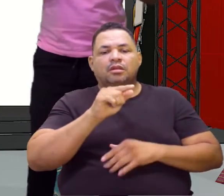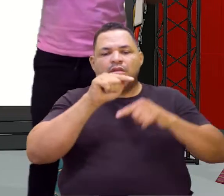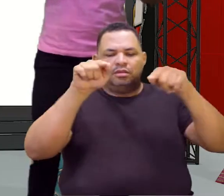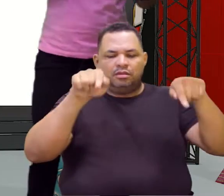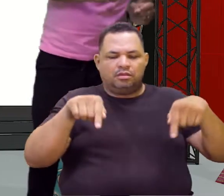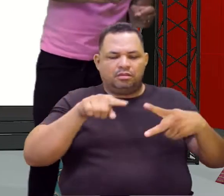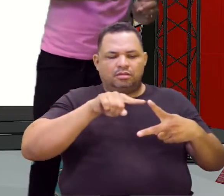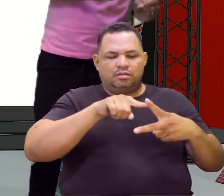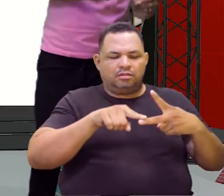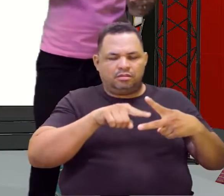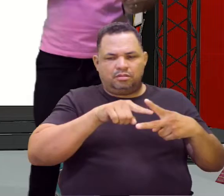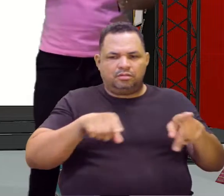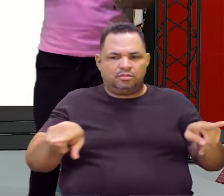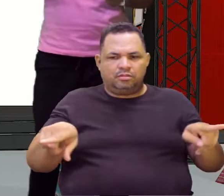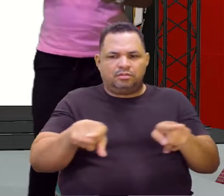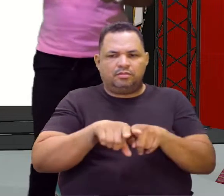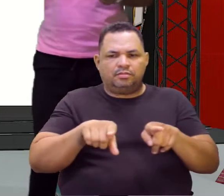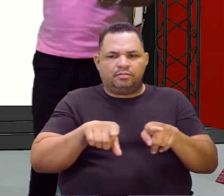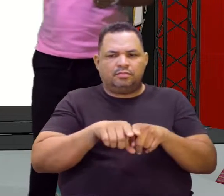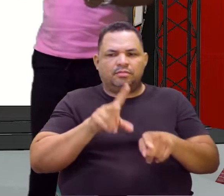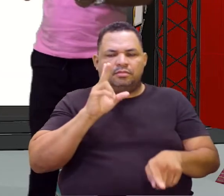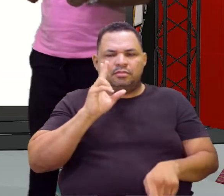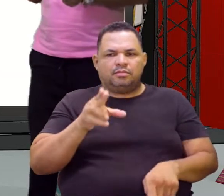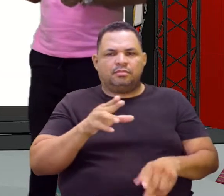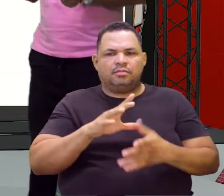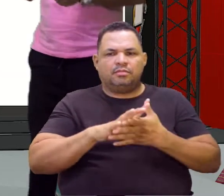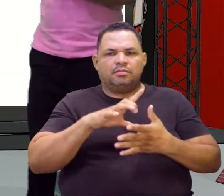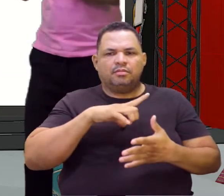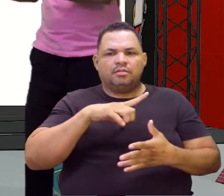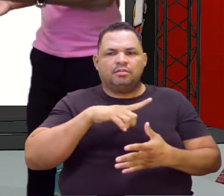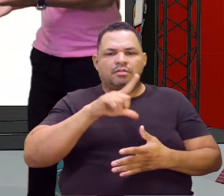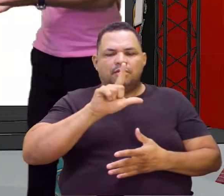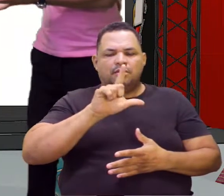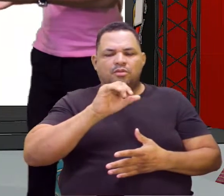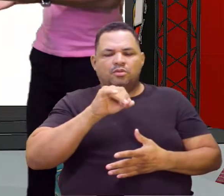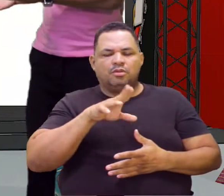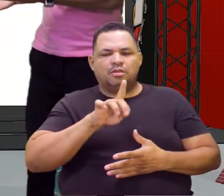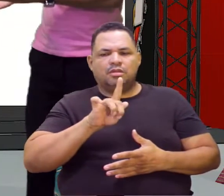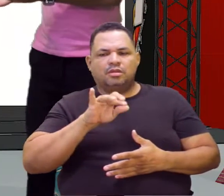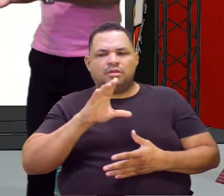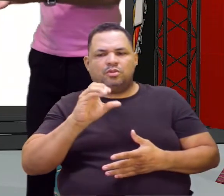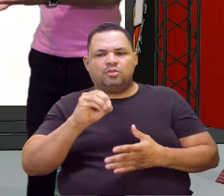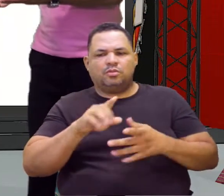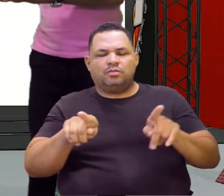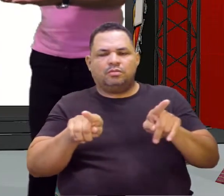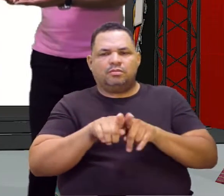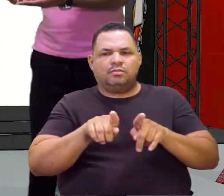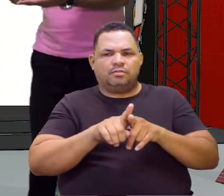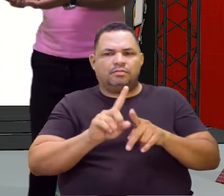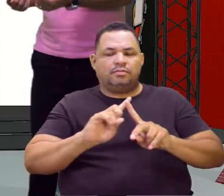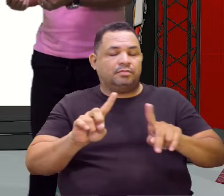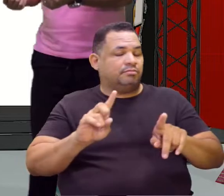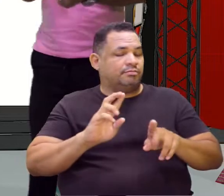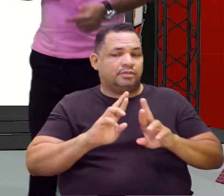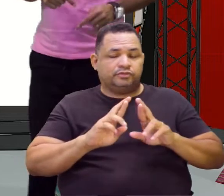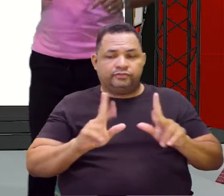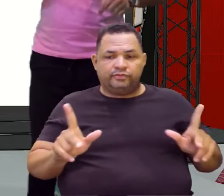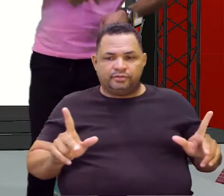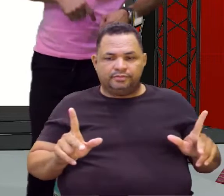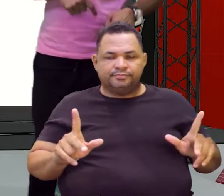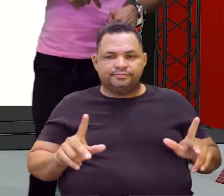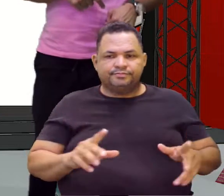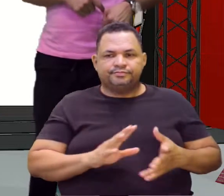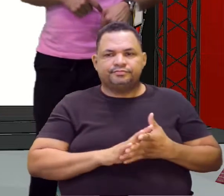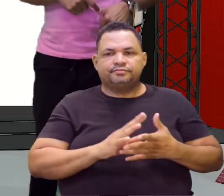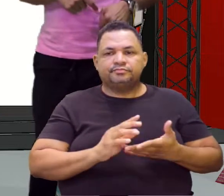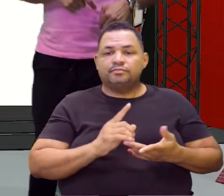os ângulos iguais também. Porque nós temos lá a questão do losango, que também tem 4 lados iguais. Mas não é equilátero, porque não tem